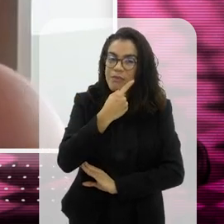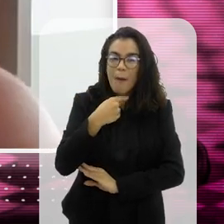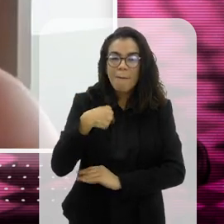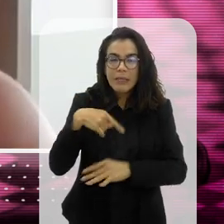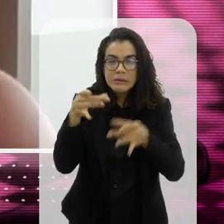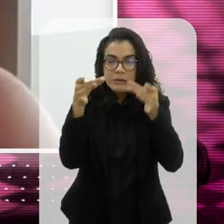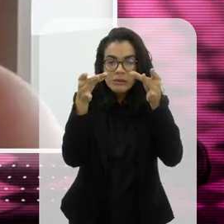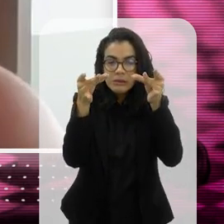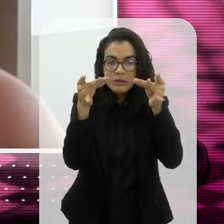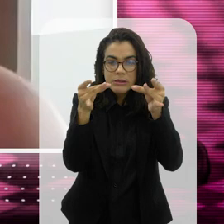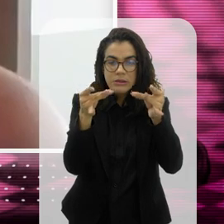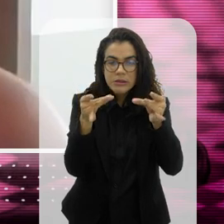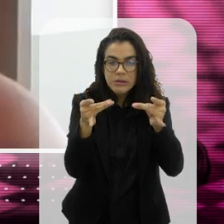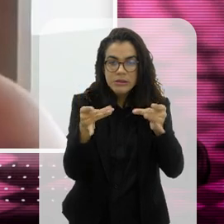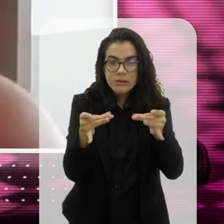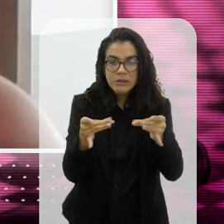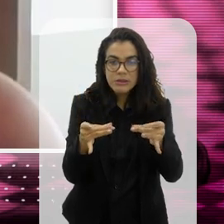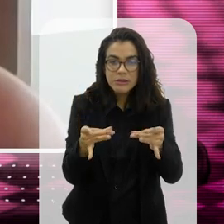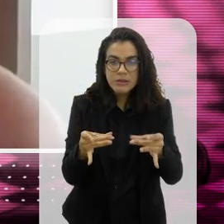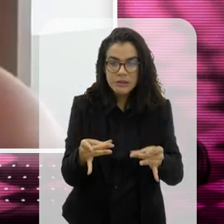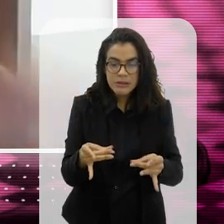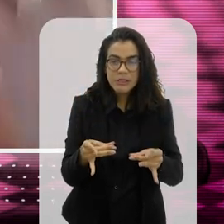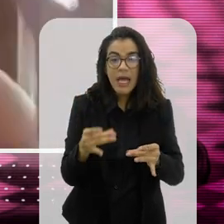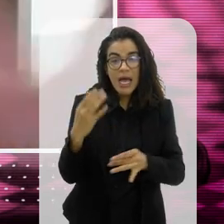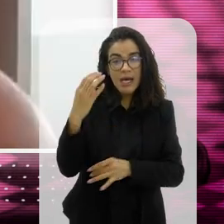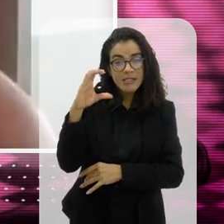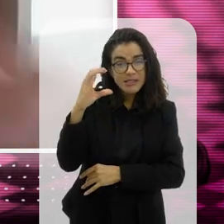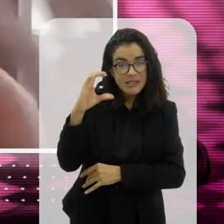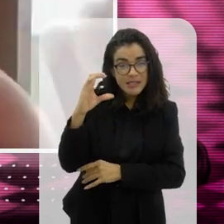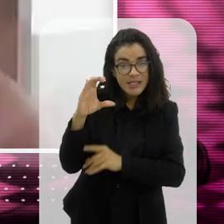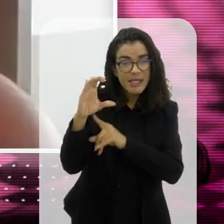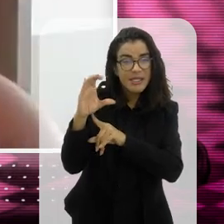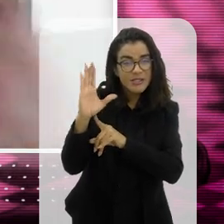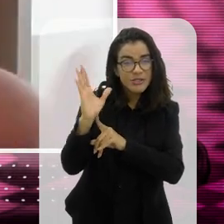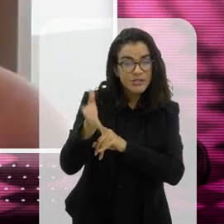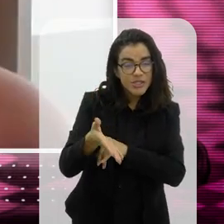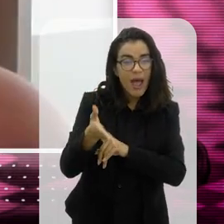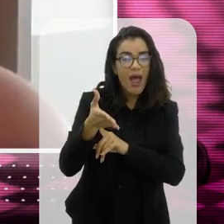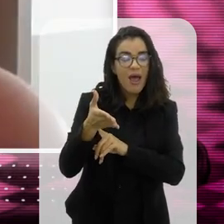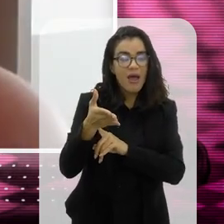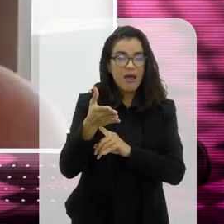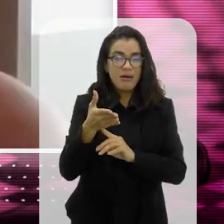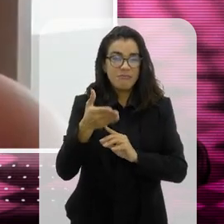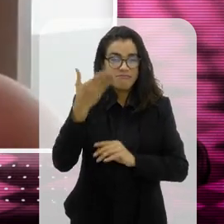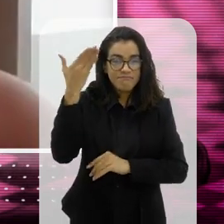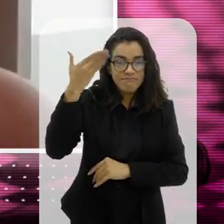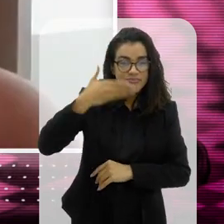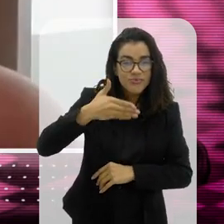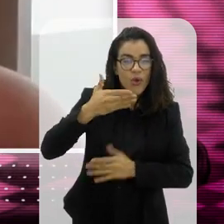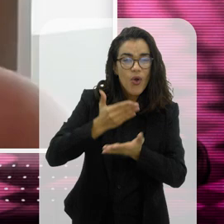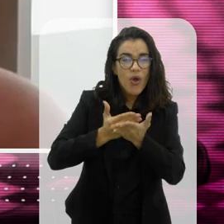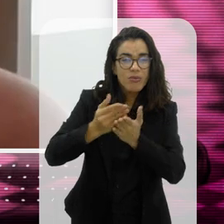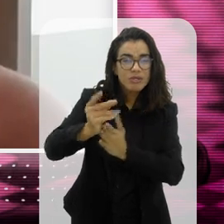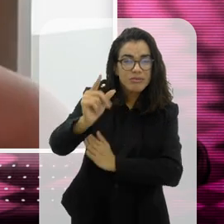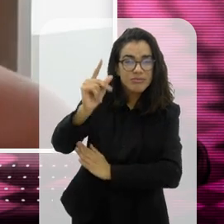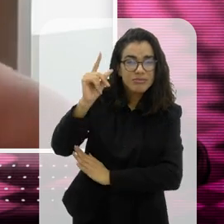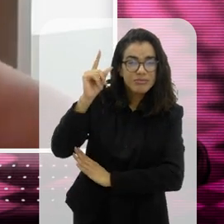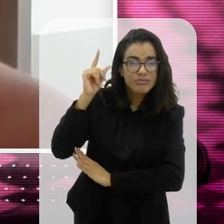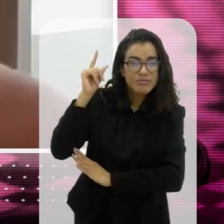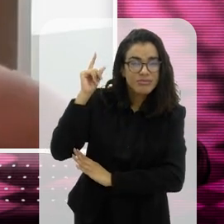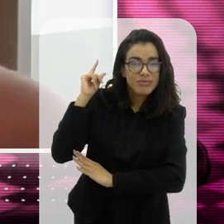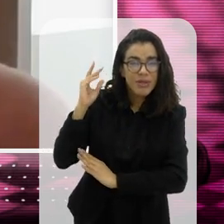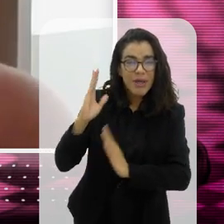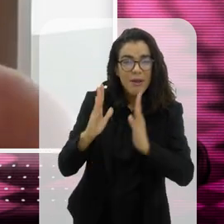com esse olhar mais detalhista. E eu acredito, né, a ciência vem trazendo isso daí para ser pensado, que isso começou